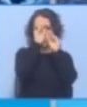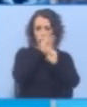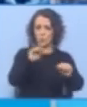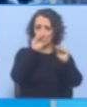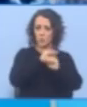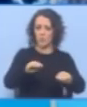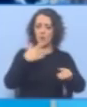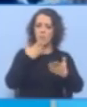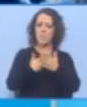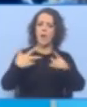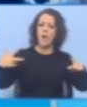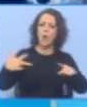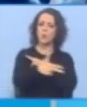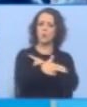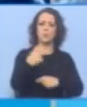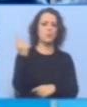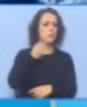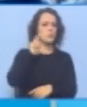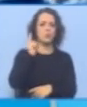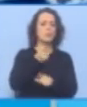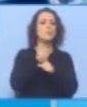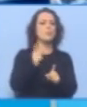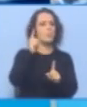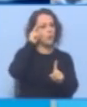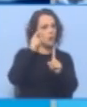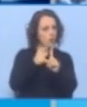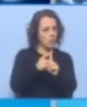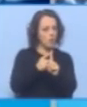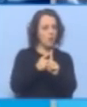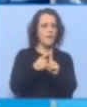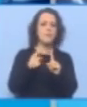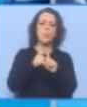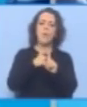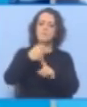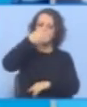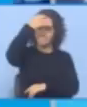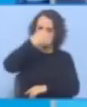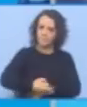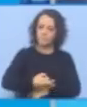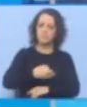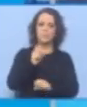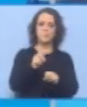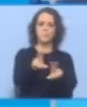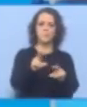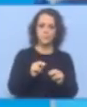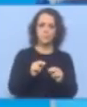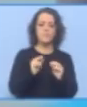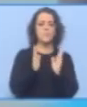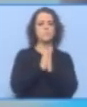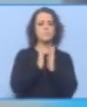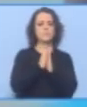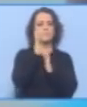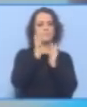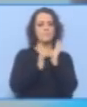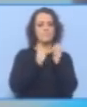porque se faz sempre numa perspectiva de uma maior fidelidade àquilo que é a autenticidade da revelação cristã,